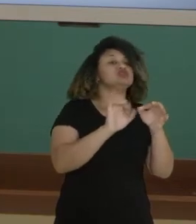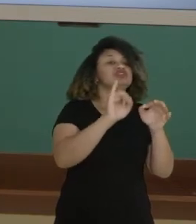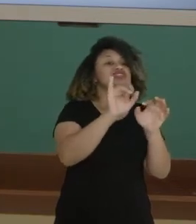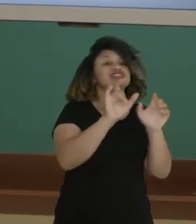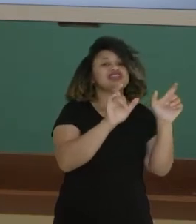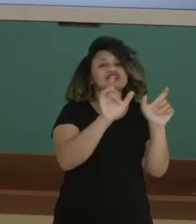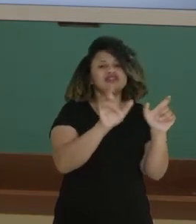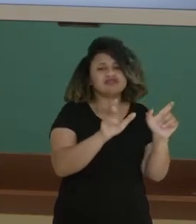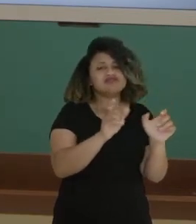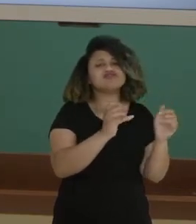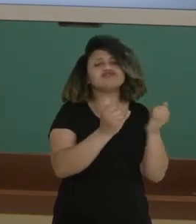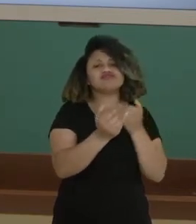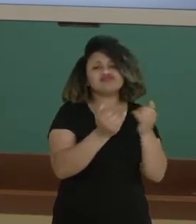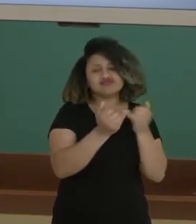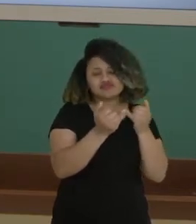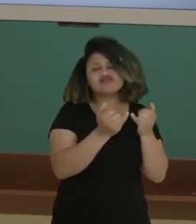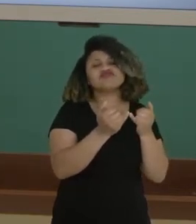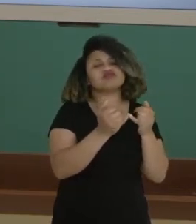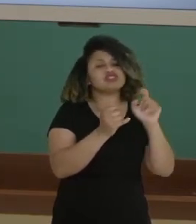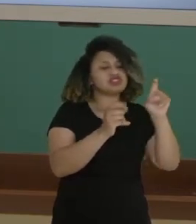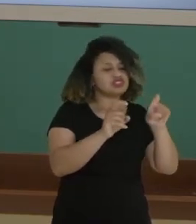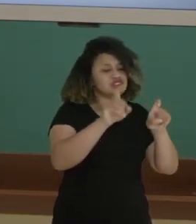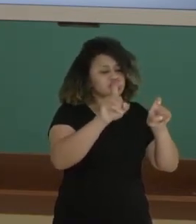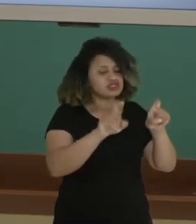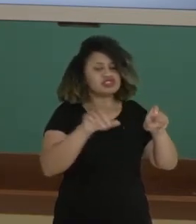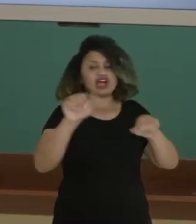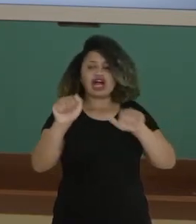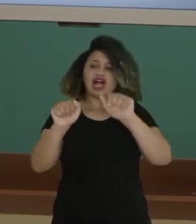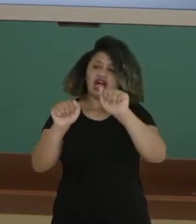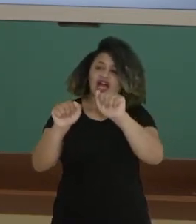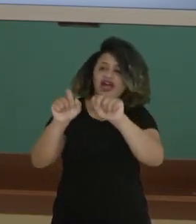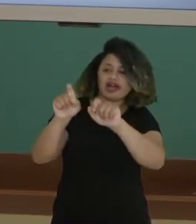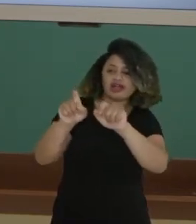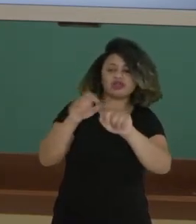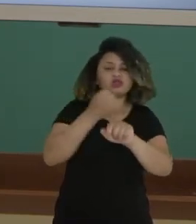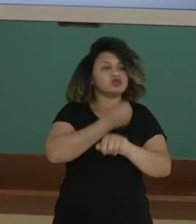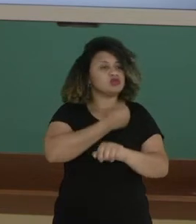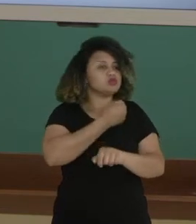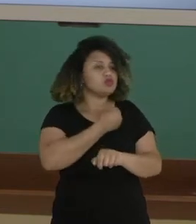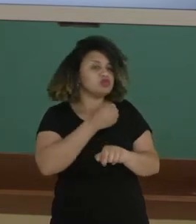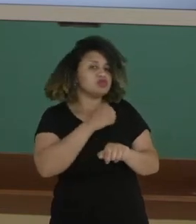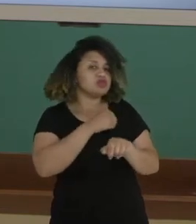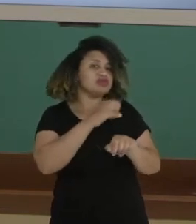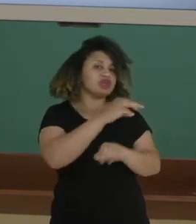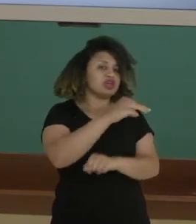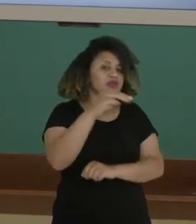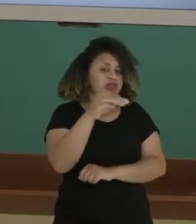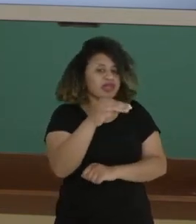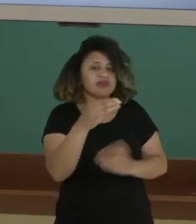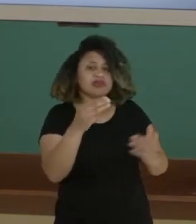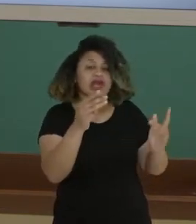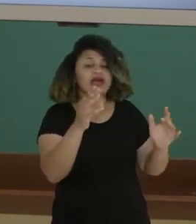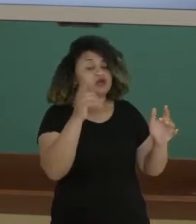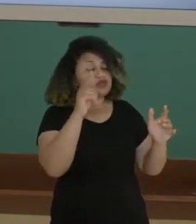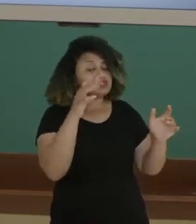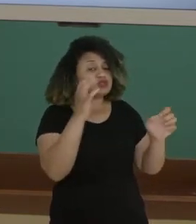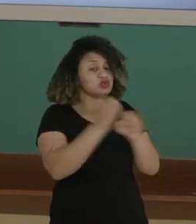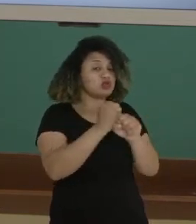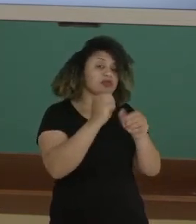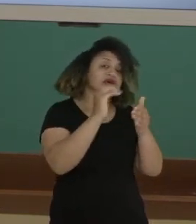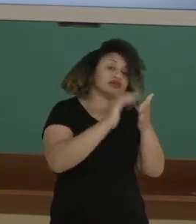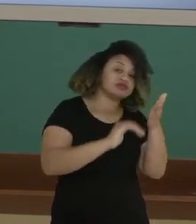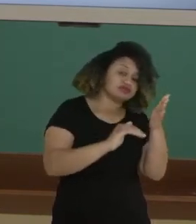termos que são semelhantes. X com X, A com A, número com número, M com M, ok? E é isso que a gente faz. A